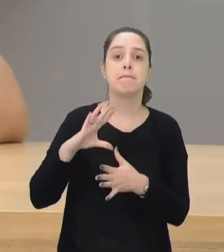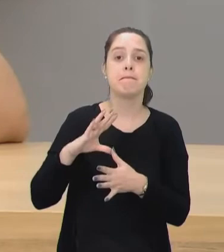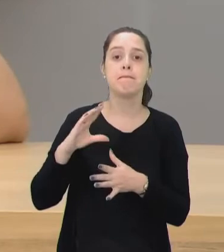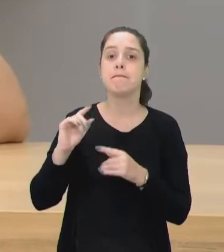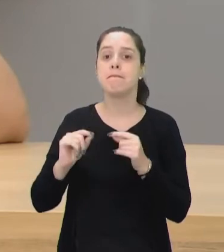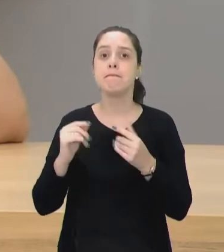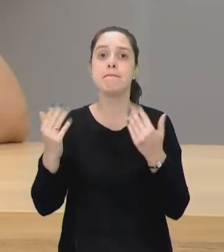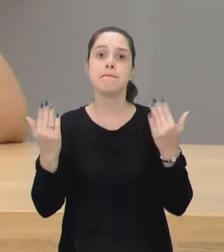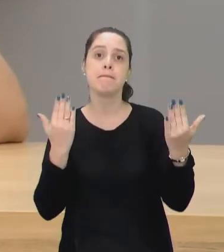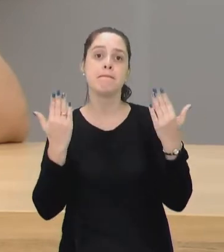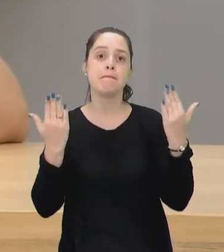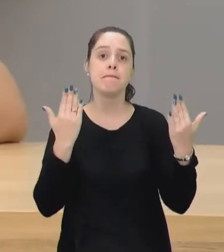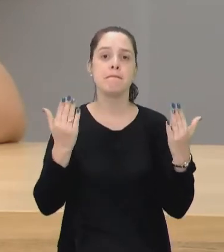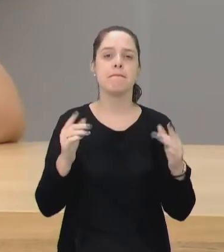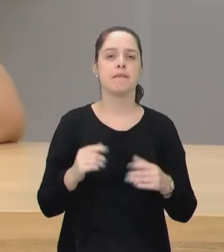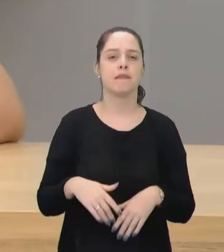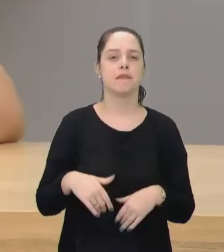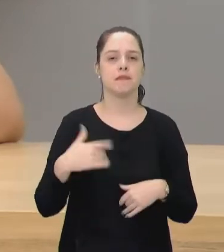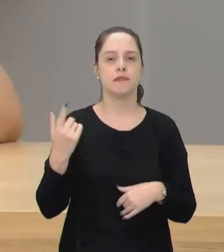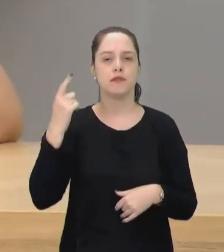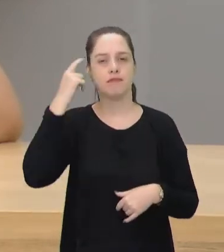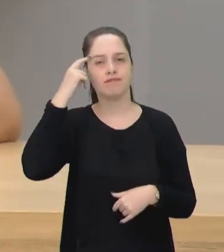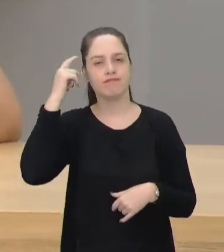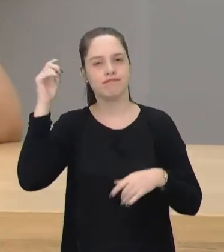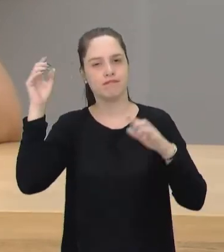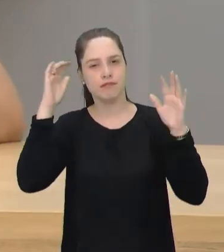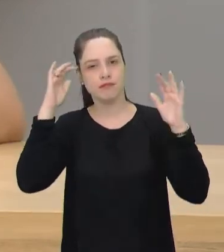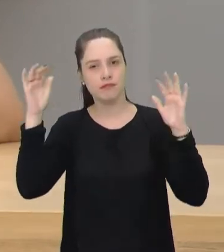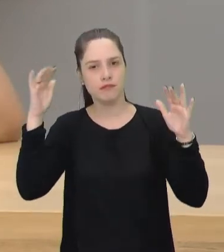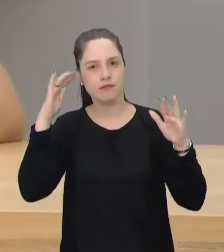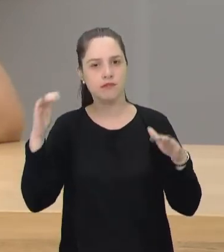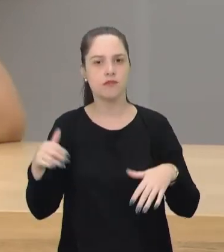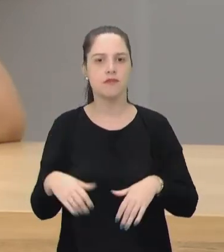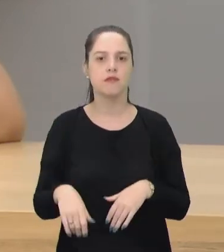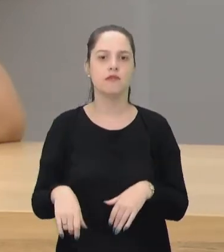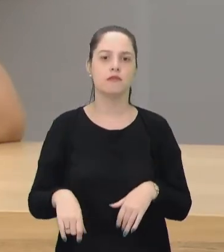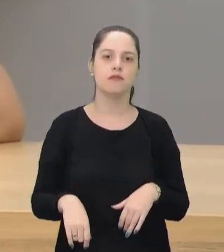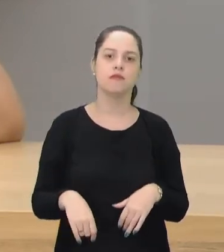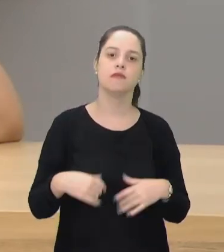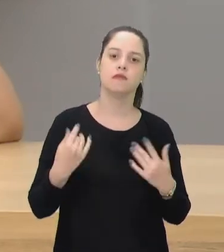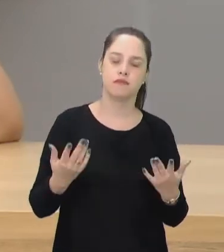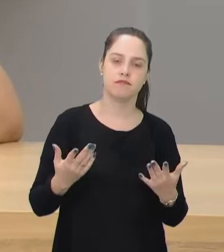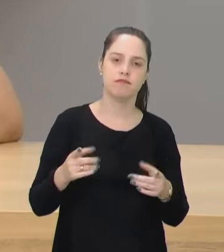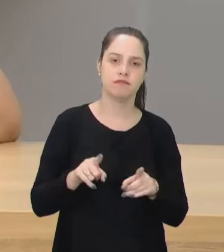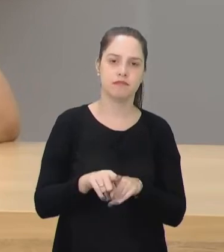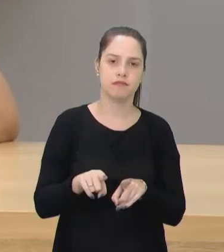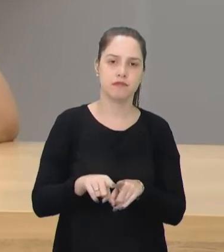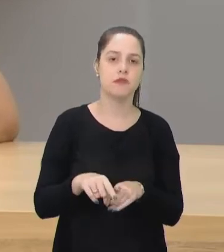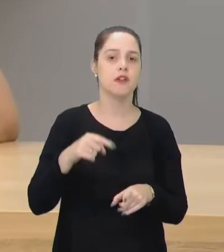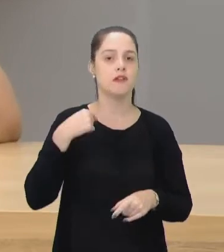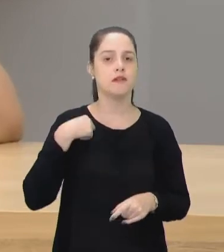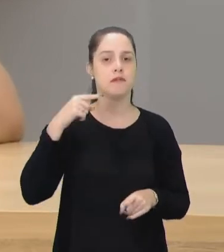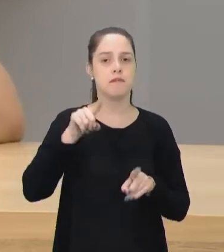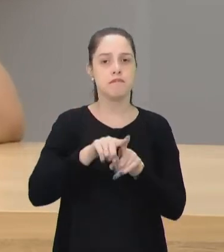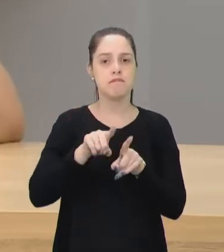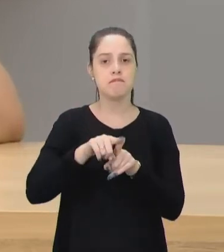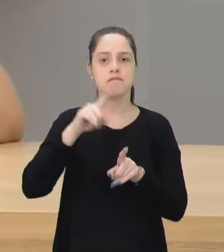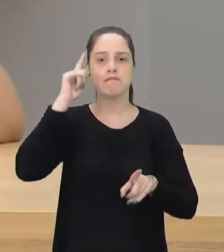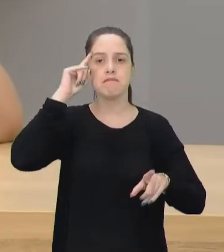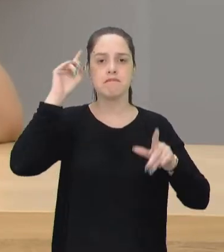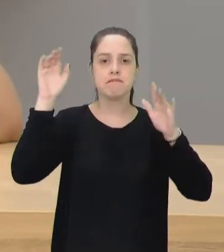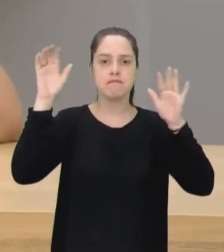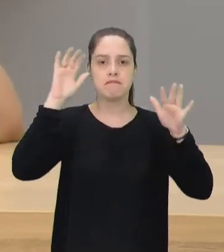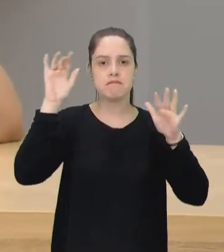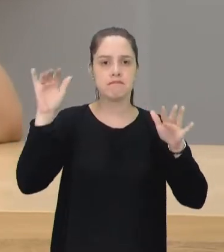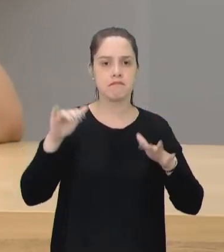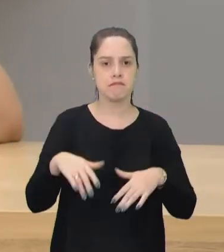um comparativo entre o pensamento do Hexel, do Frederic Hexel, e o pensamento de Paul Vidal